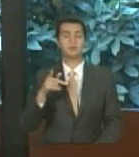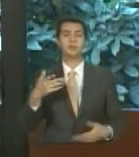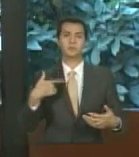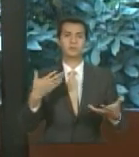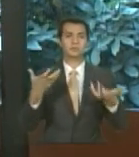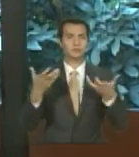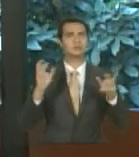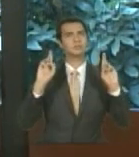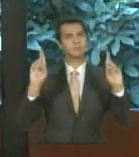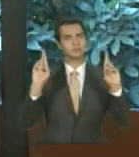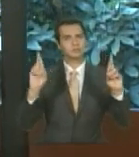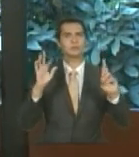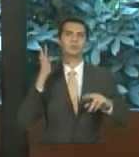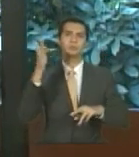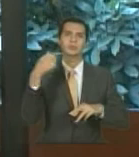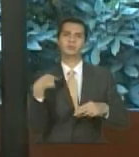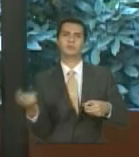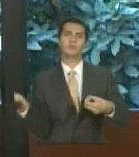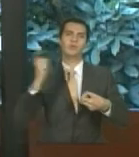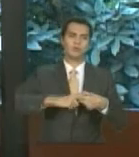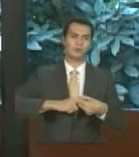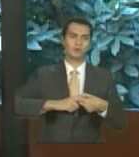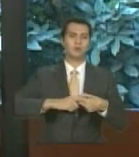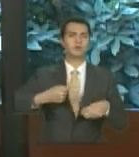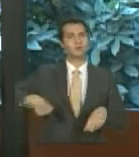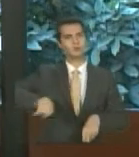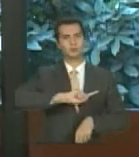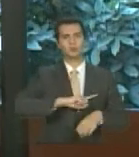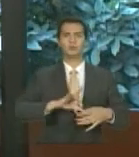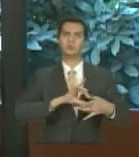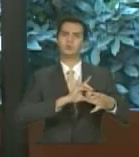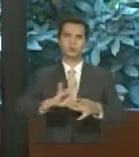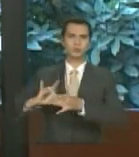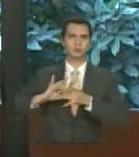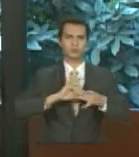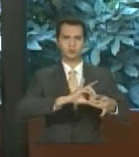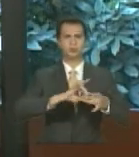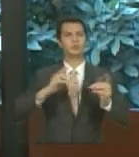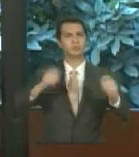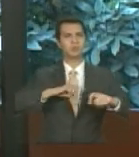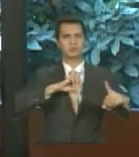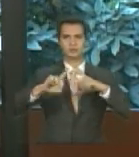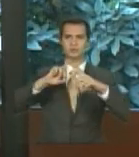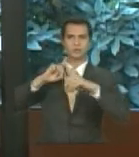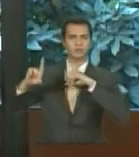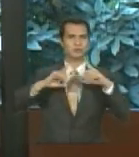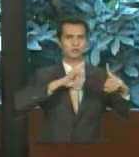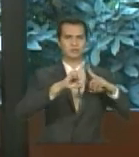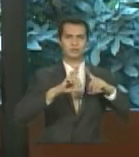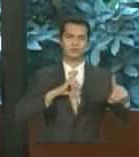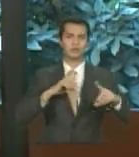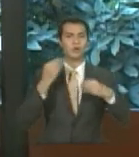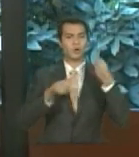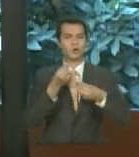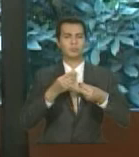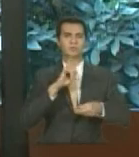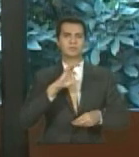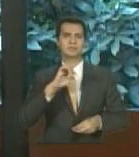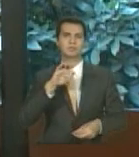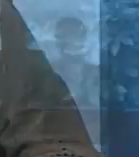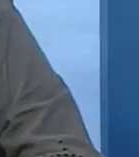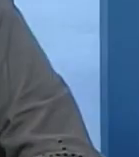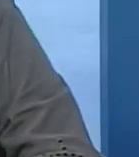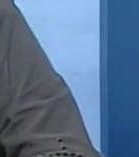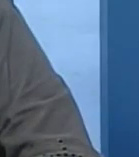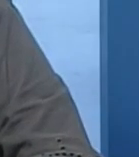em breve estar de volta para que nós possamos juntos dialogar e analisar os dados coletados nesse censo 2011. Até